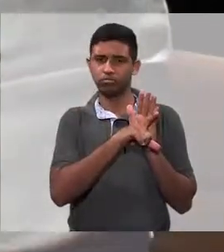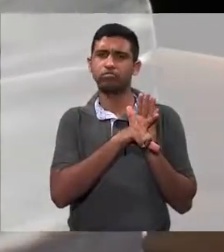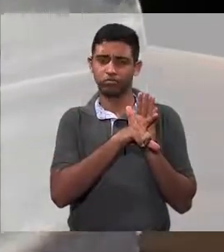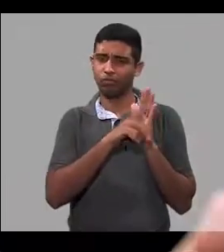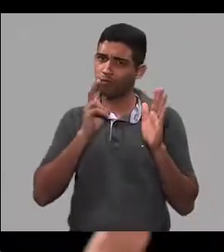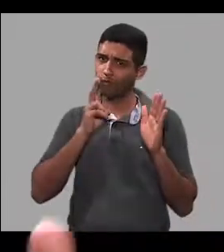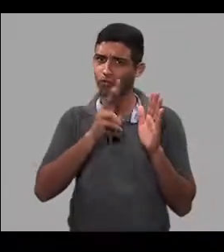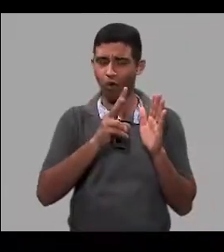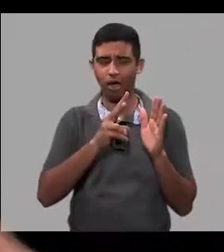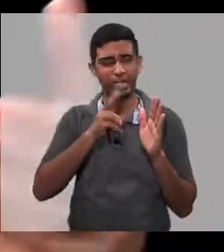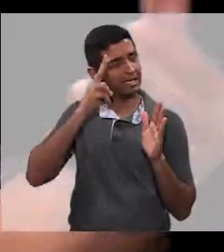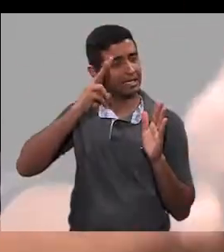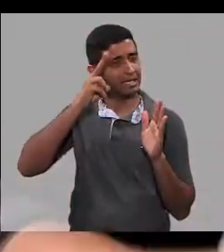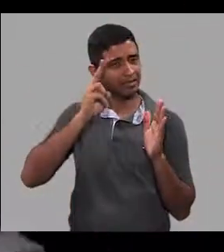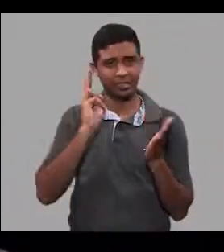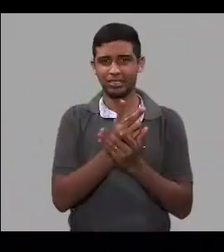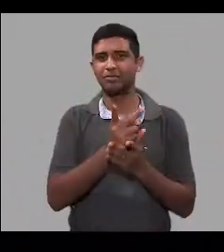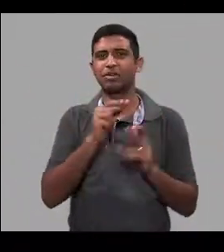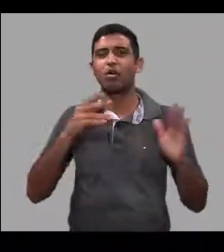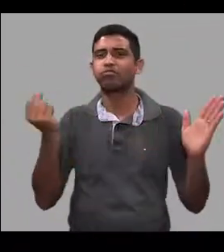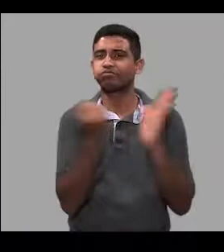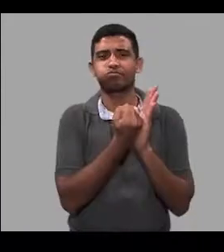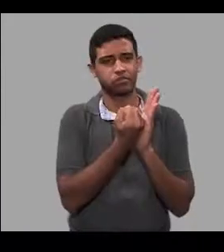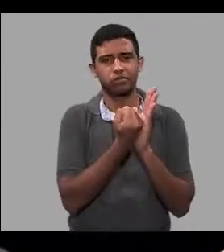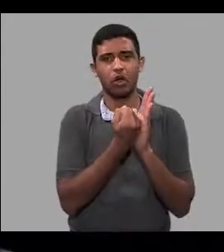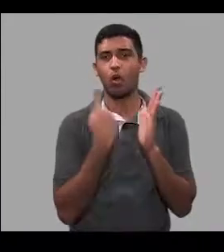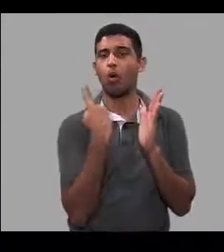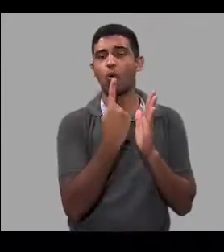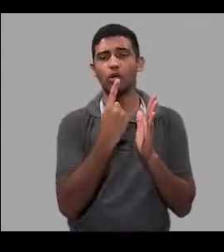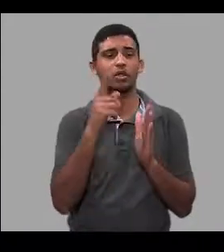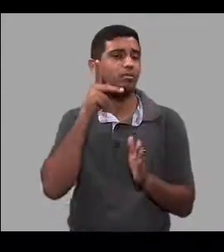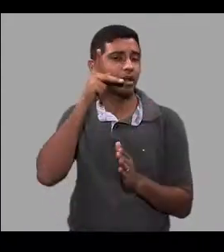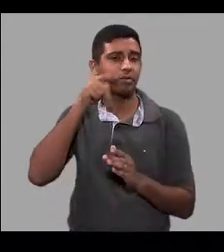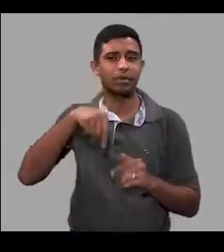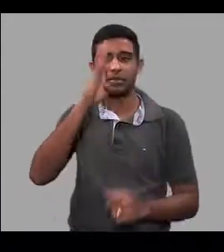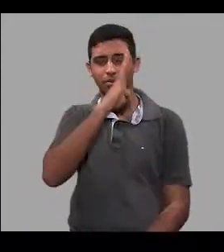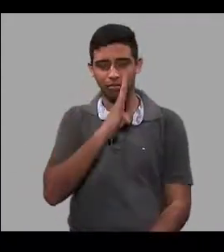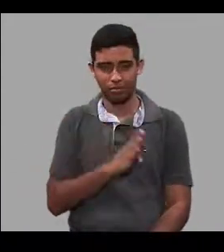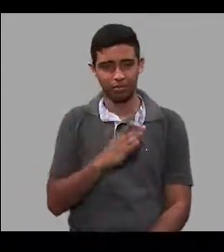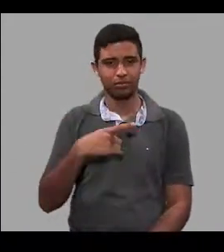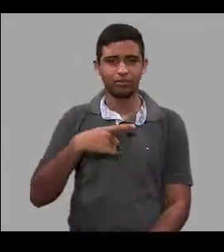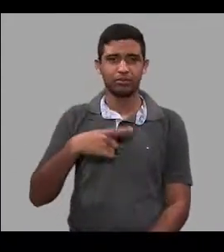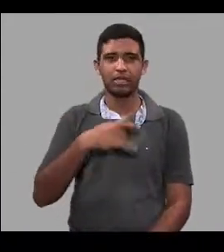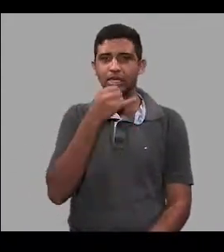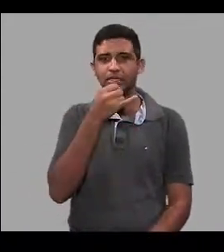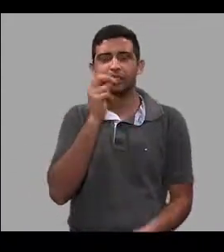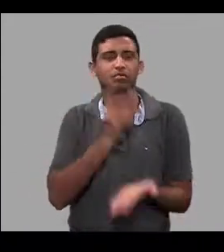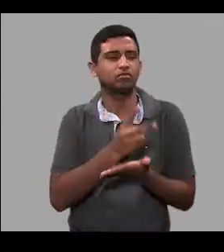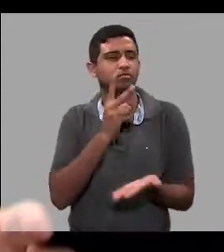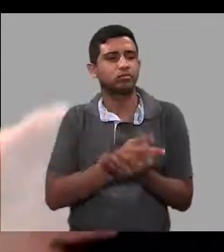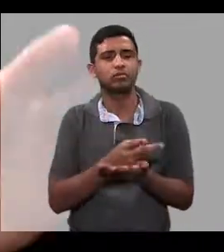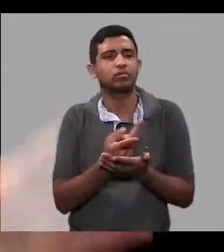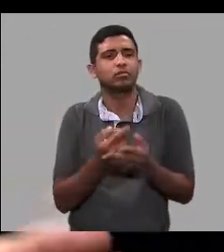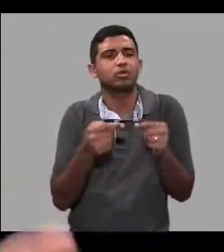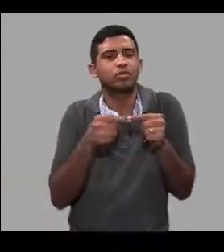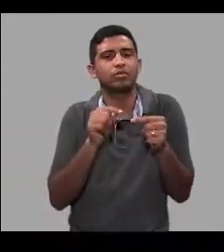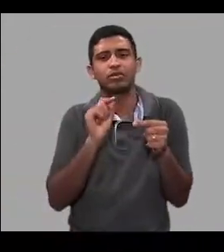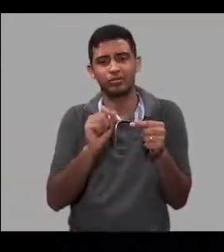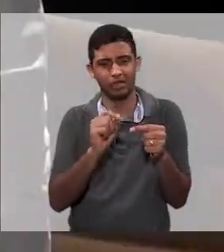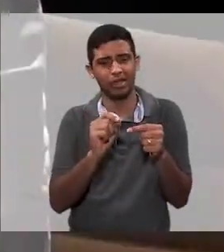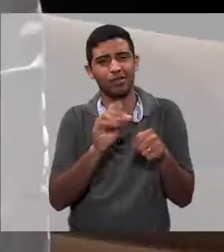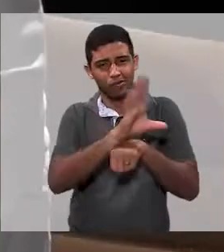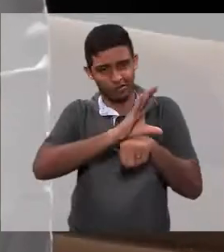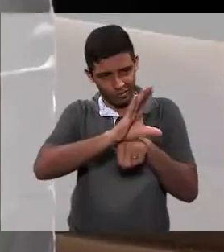A Assembleia Legislativa do Rio de Janeiro é a única casa parlamentar do Brasil que tem, em caráter permanente, uma instância